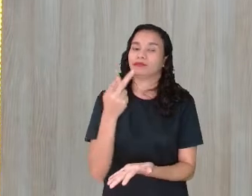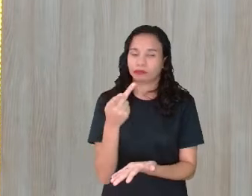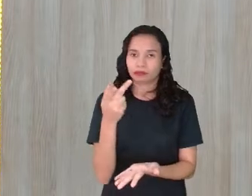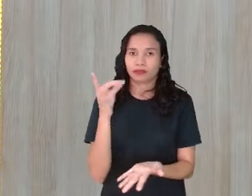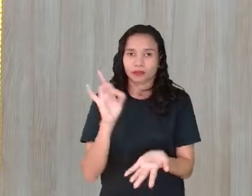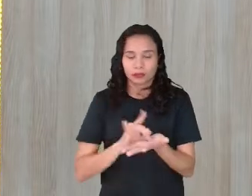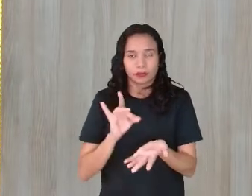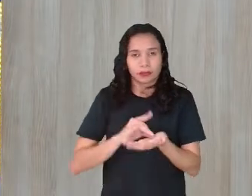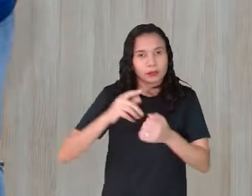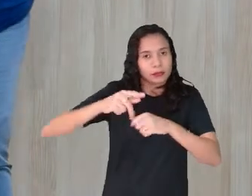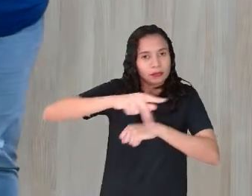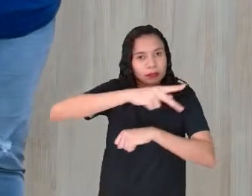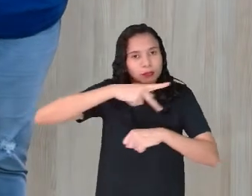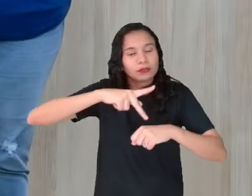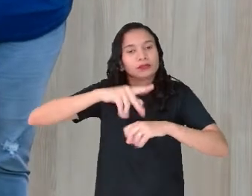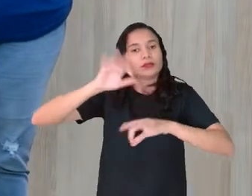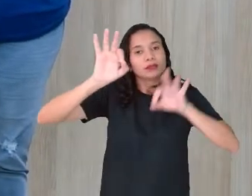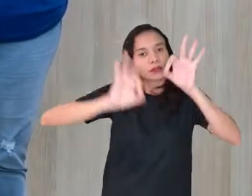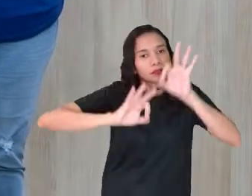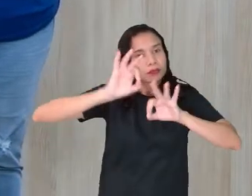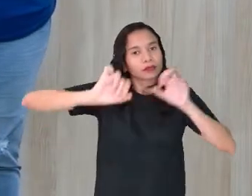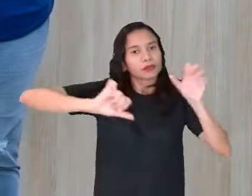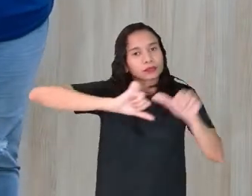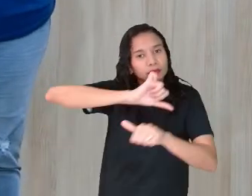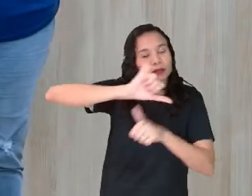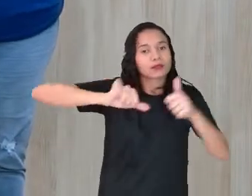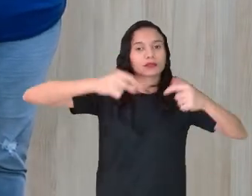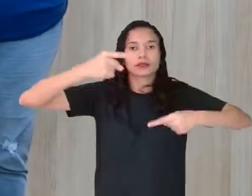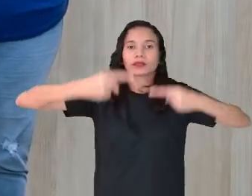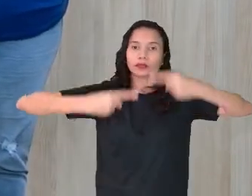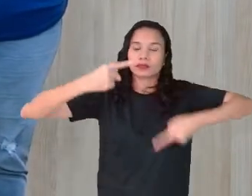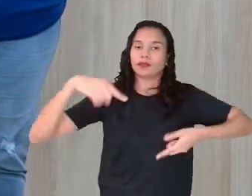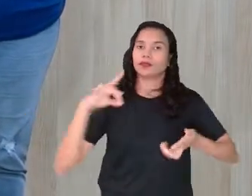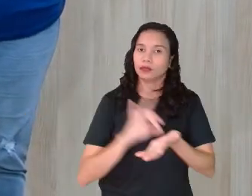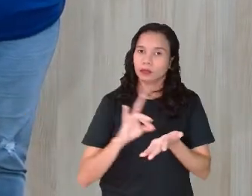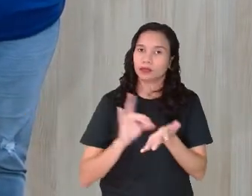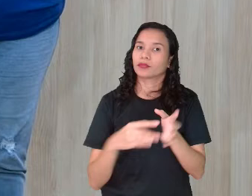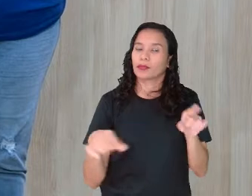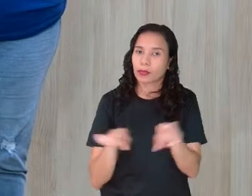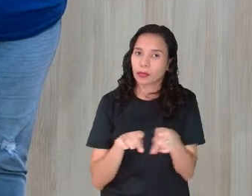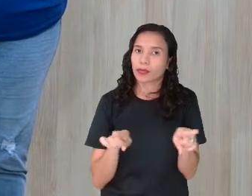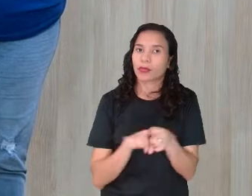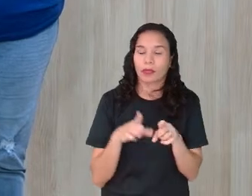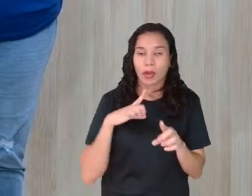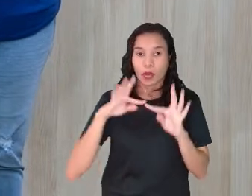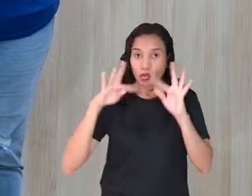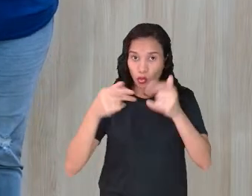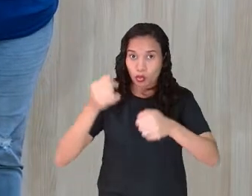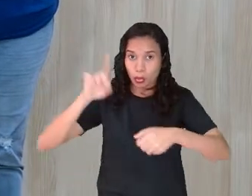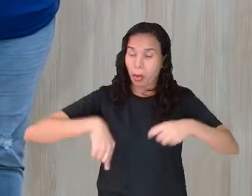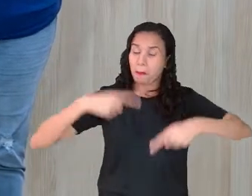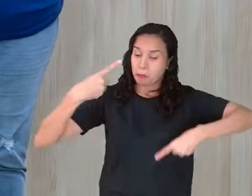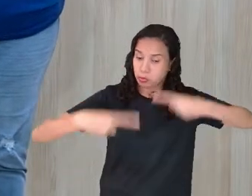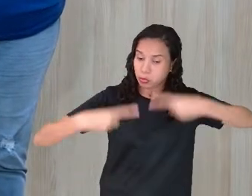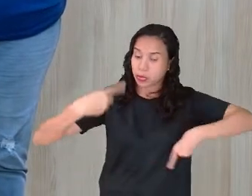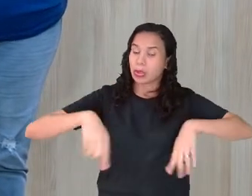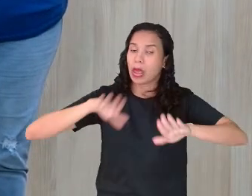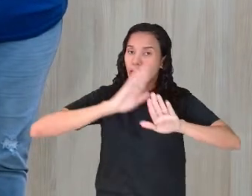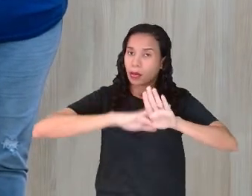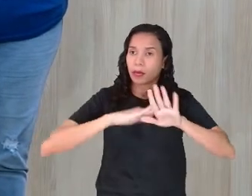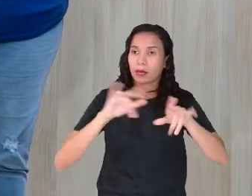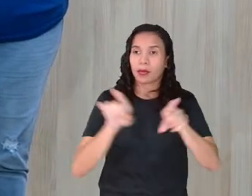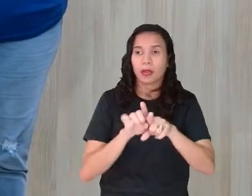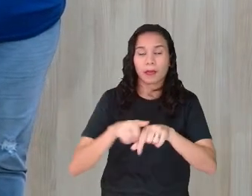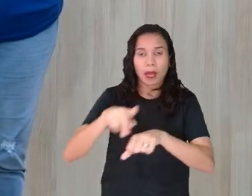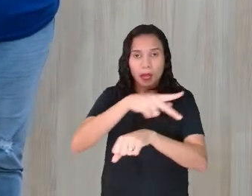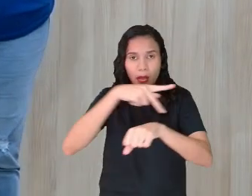os países se organizem, né, e mudem suas políticas, porque isso também isso tudo é política também de cada